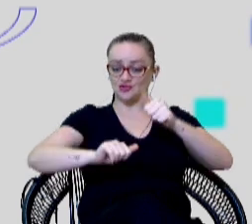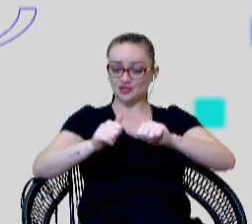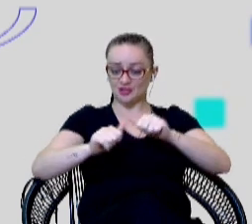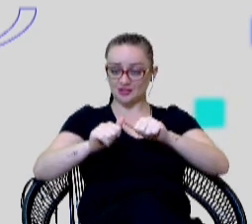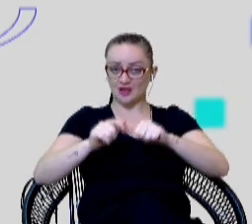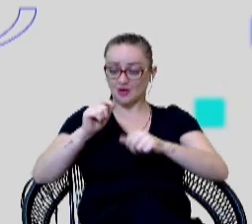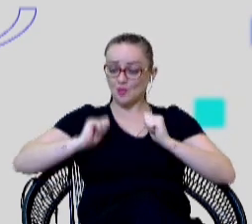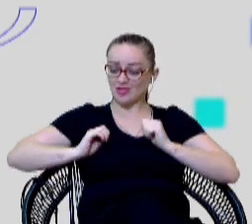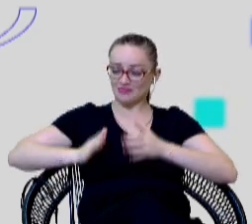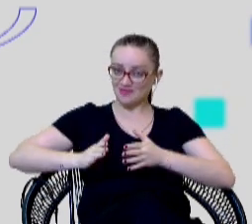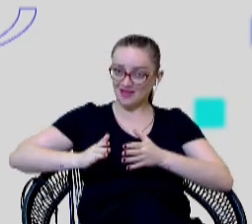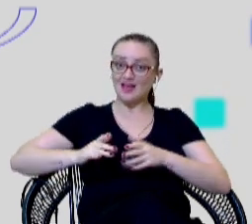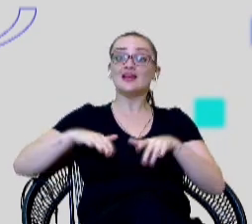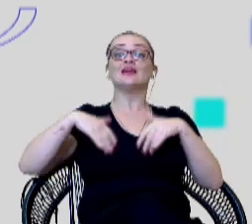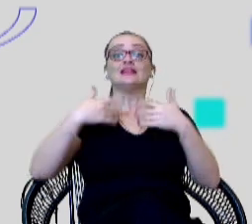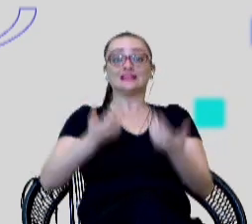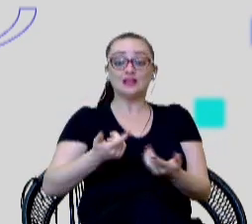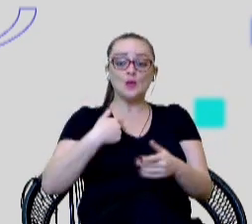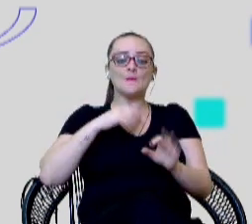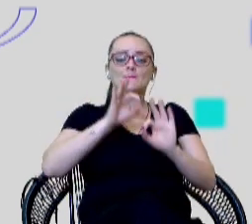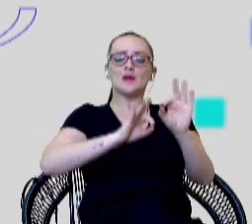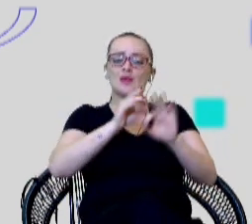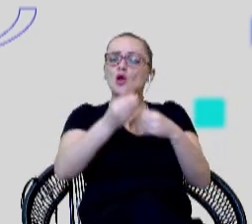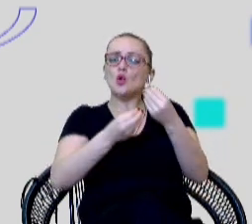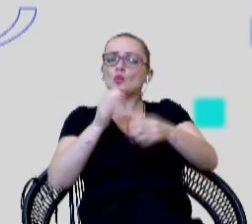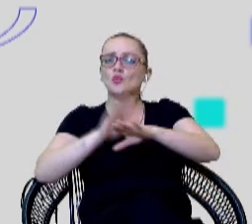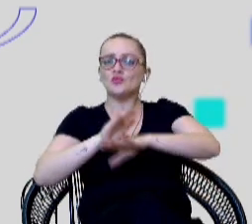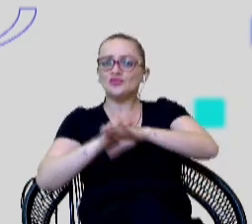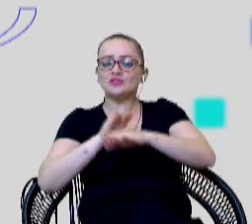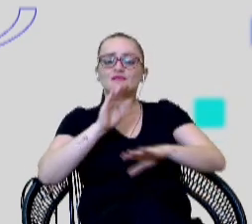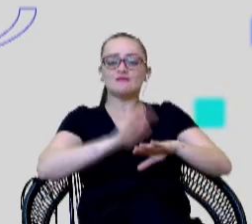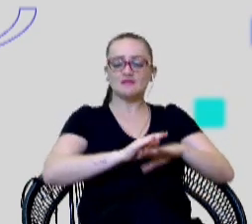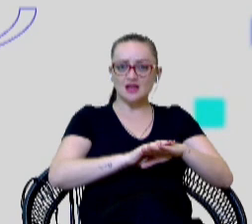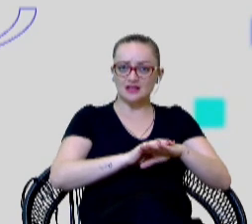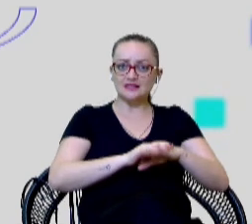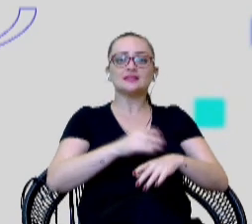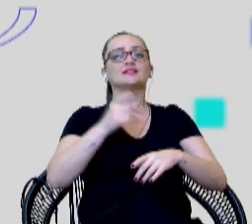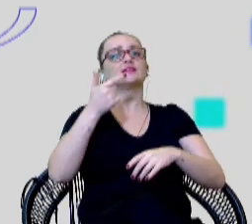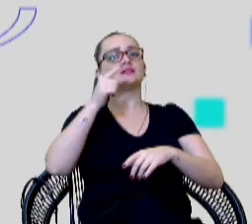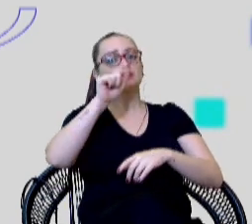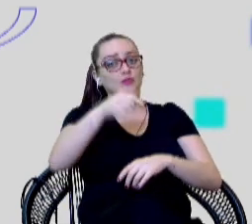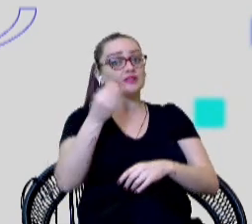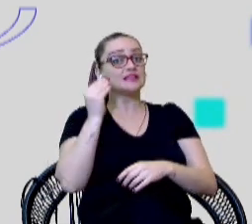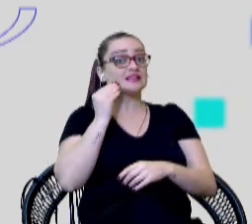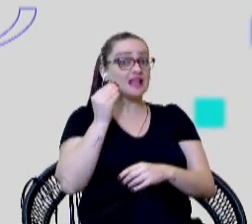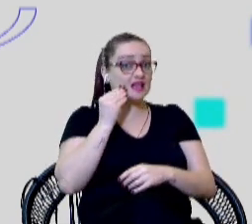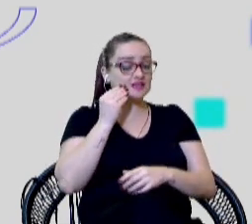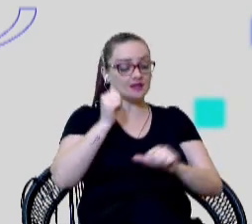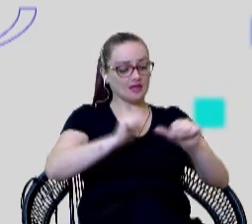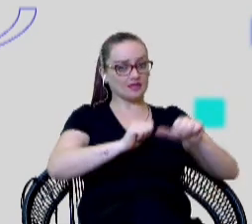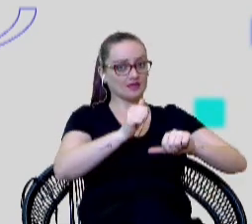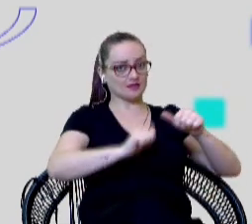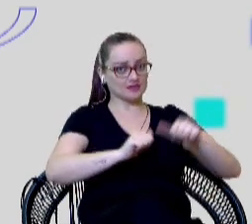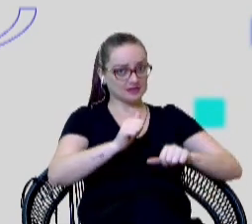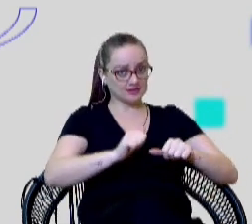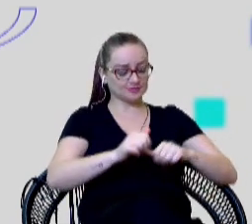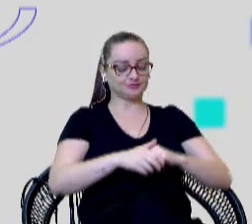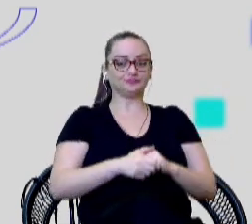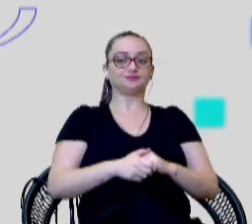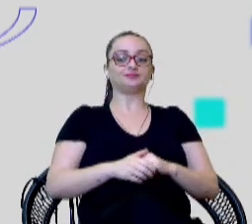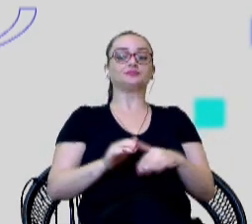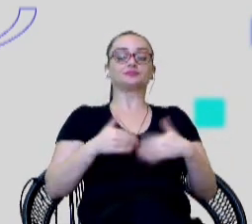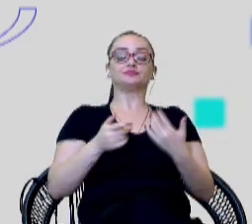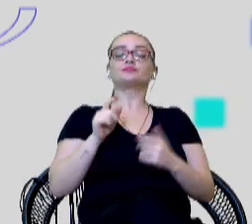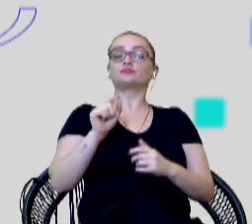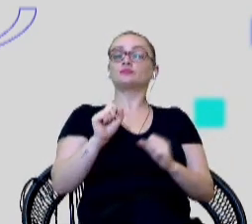o atuar, né? Então, planeje o que vocês querem fazer. Façam e testem o que vocês querem, analisem, né? E vocês